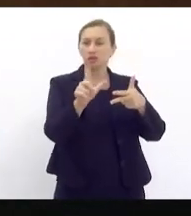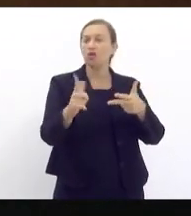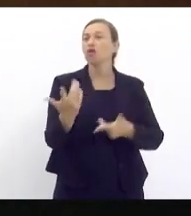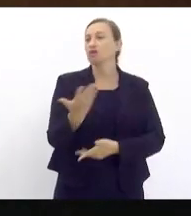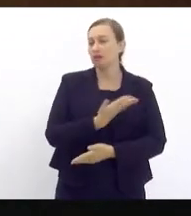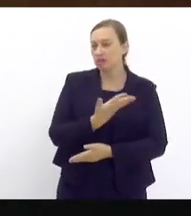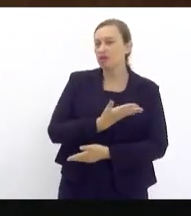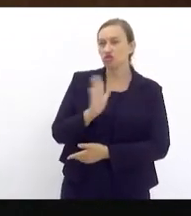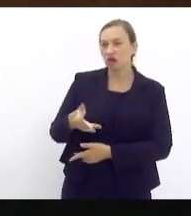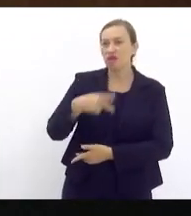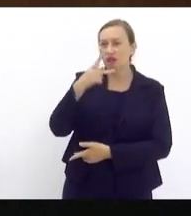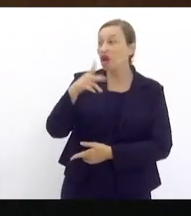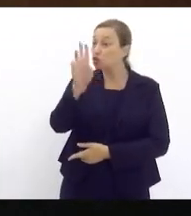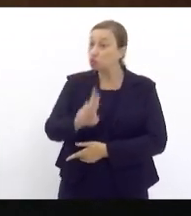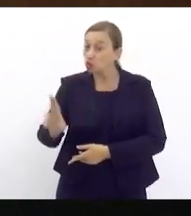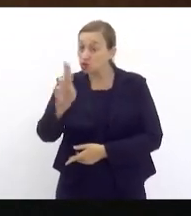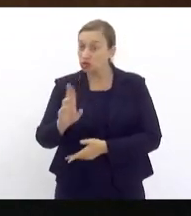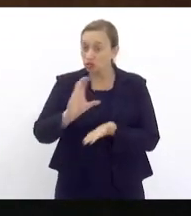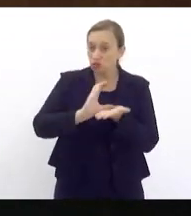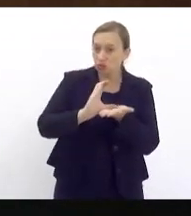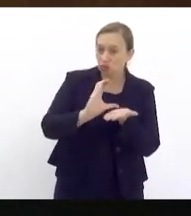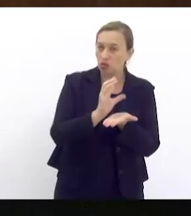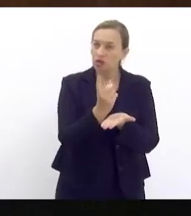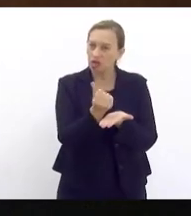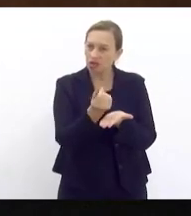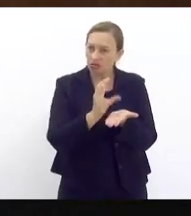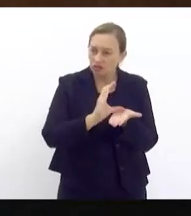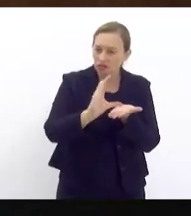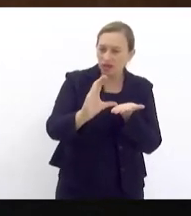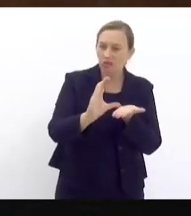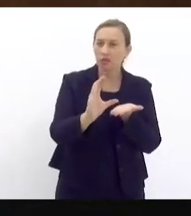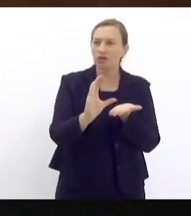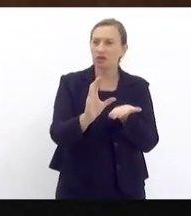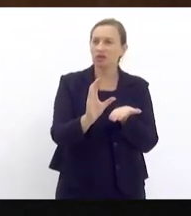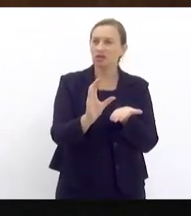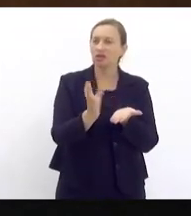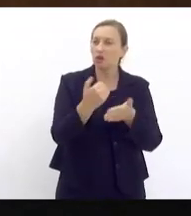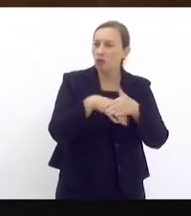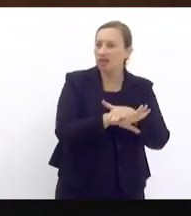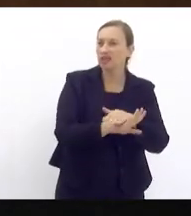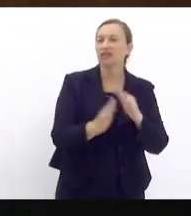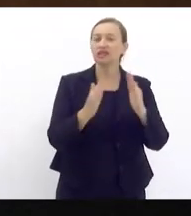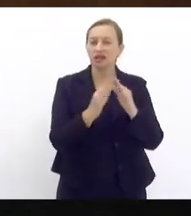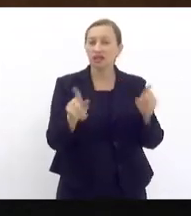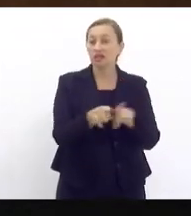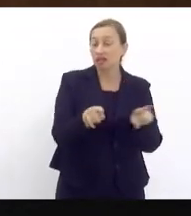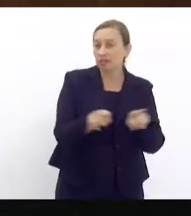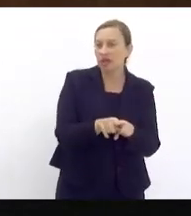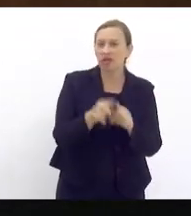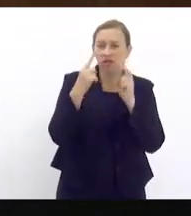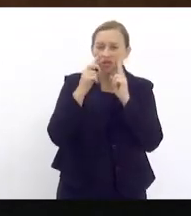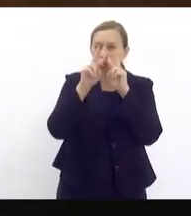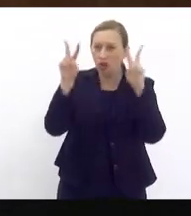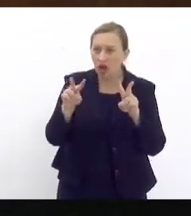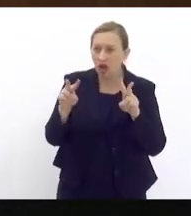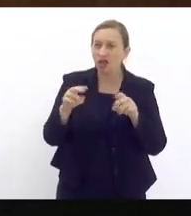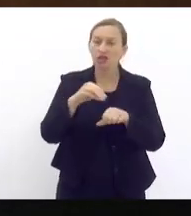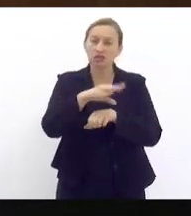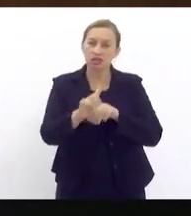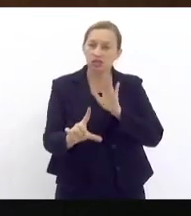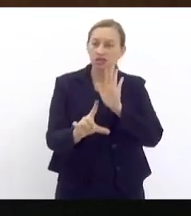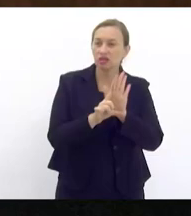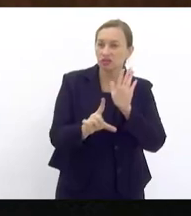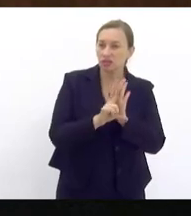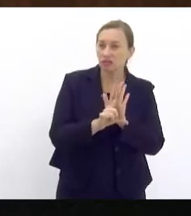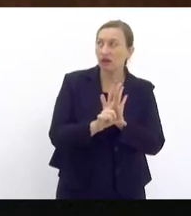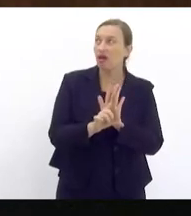é utilizando as verbas que sobram dessa casa também eu acho que a gente tem que ter essa dimensão e entendo que essa indicação Legislativa